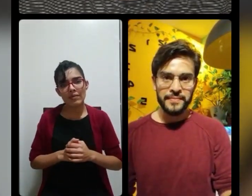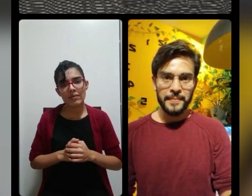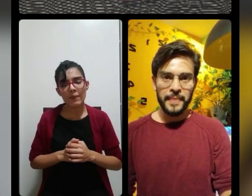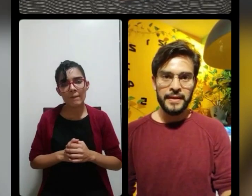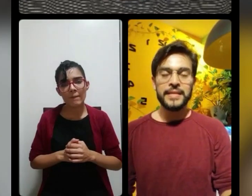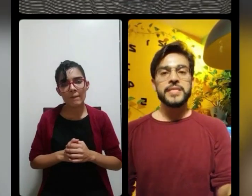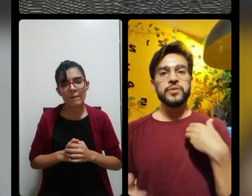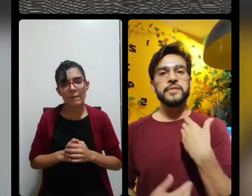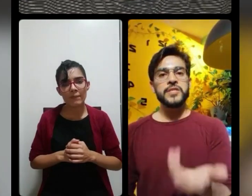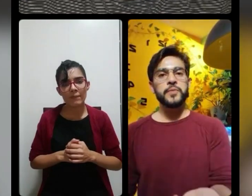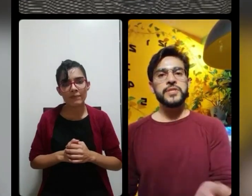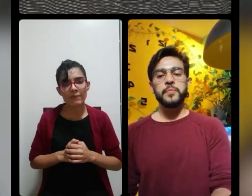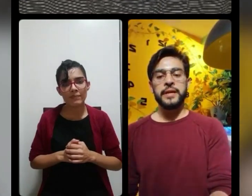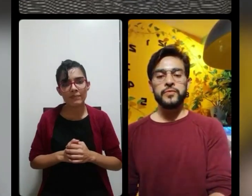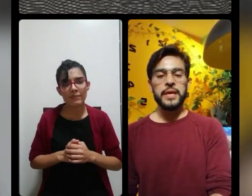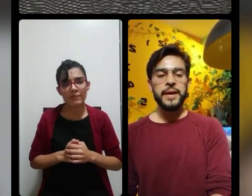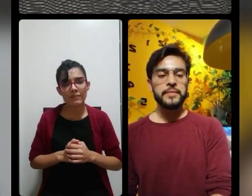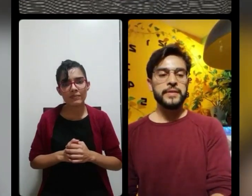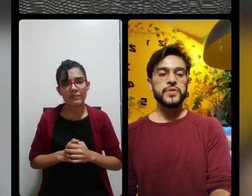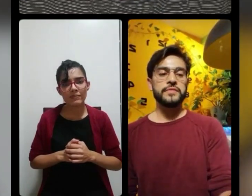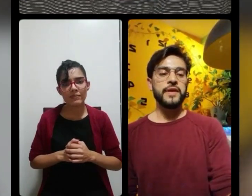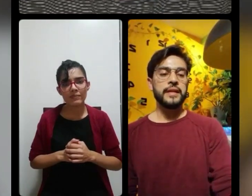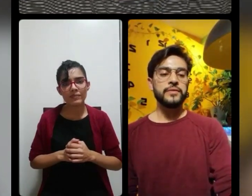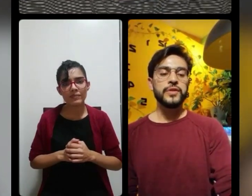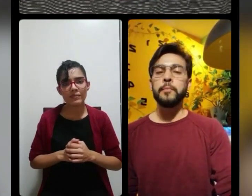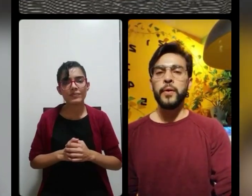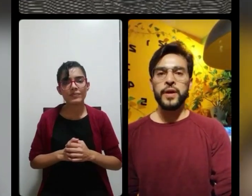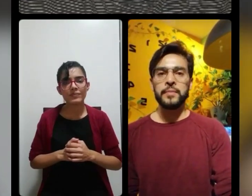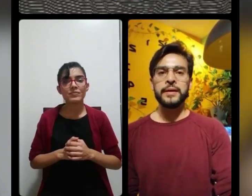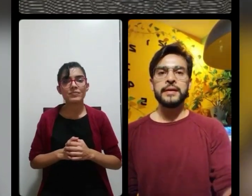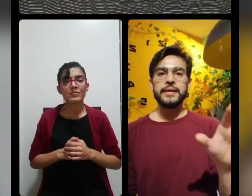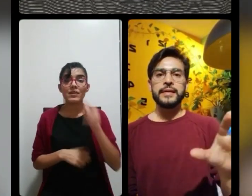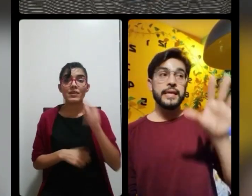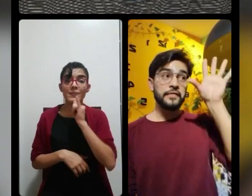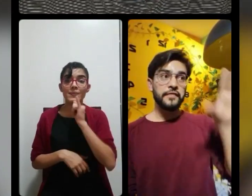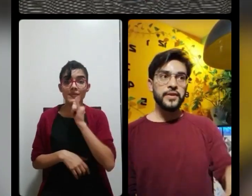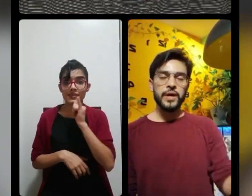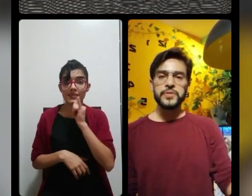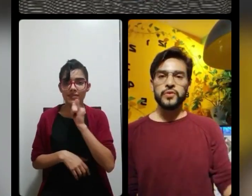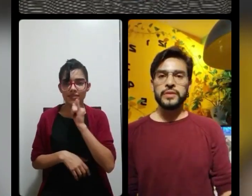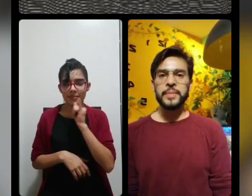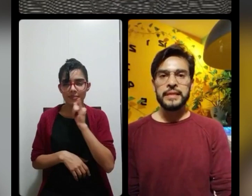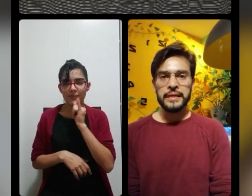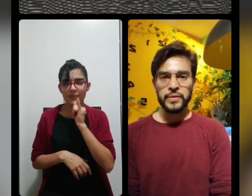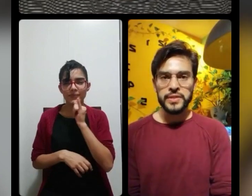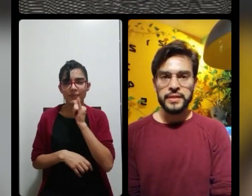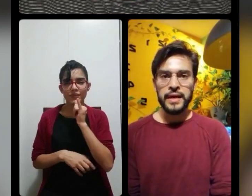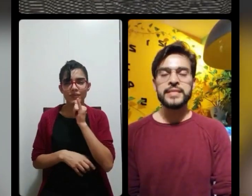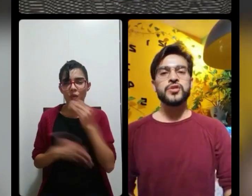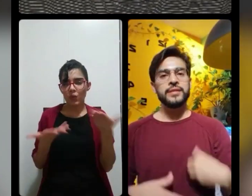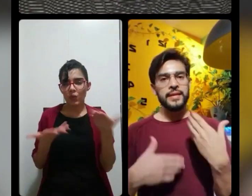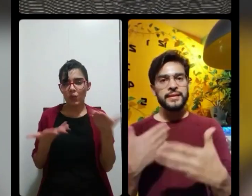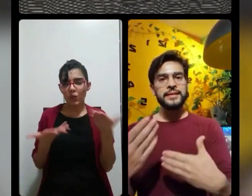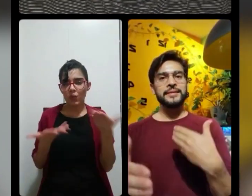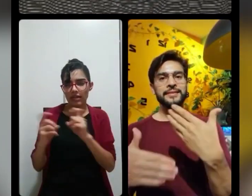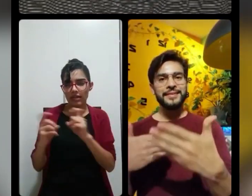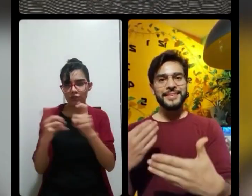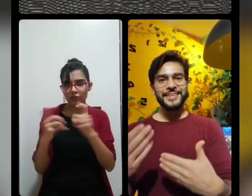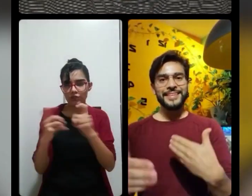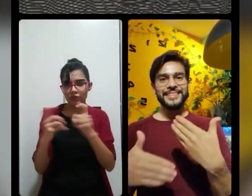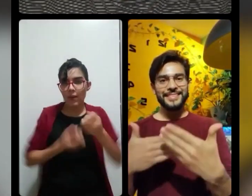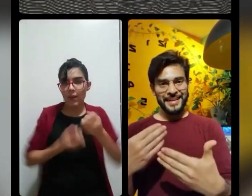sensação, né? Se eu tivesse, por exemplo, aqui no debate para você, falando de um poema que é feito absolutamente em língua de sinais, a gente